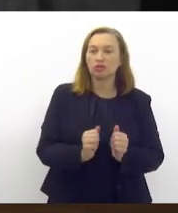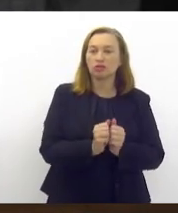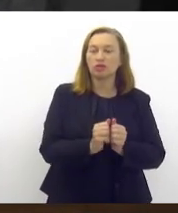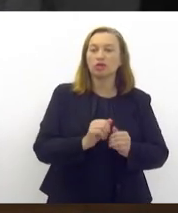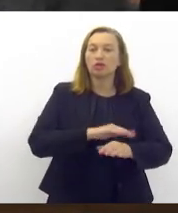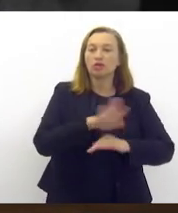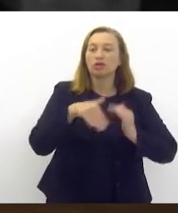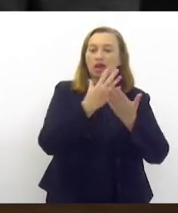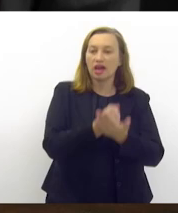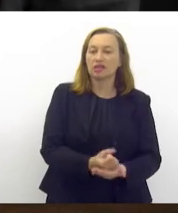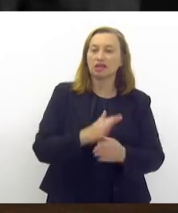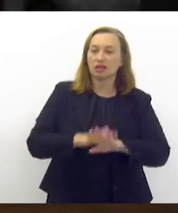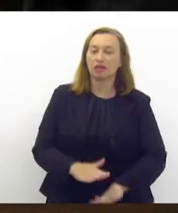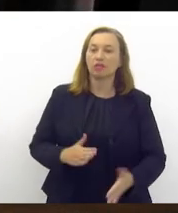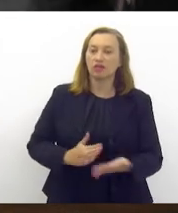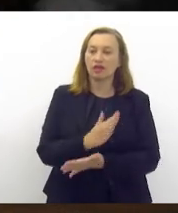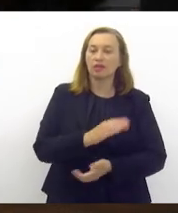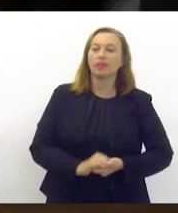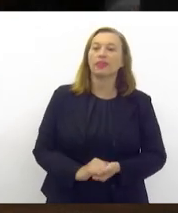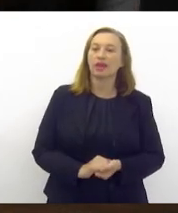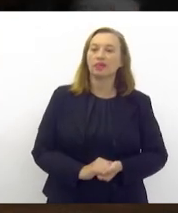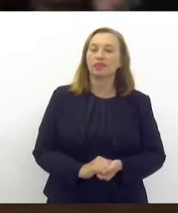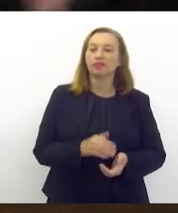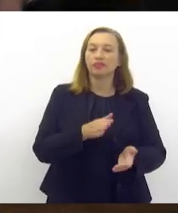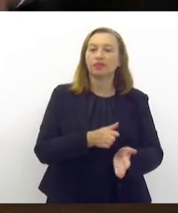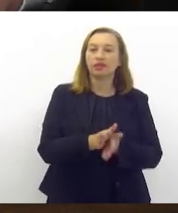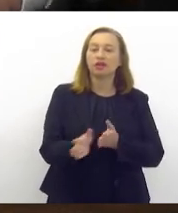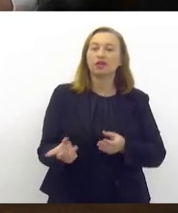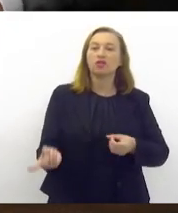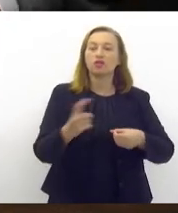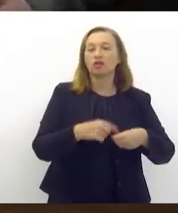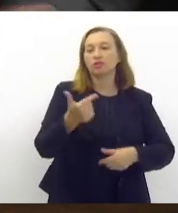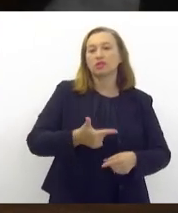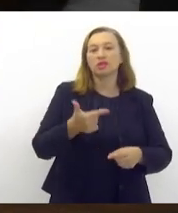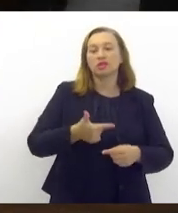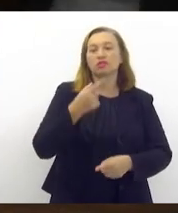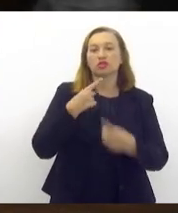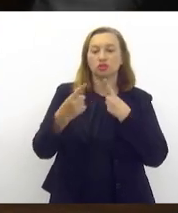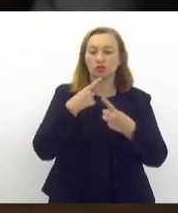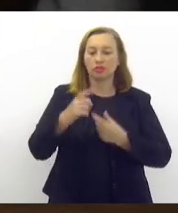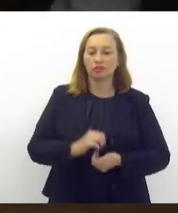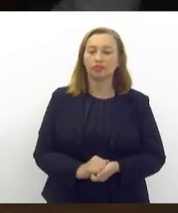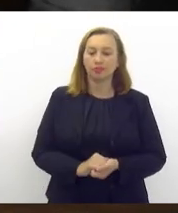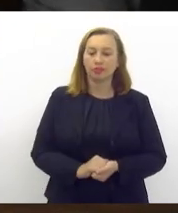como estão. Aprovado. Vai redação do vencido para a segunda discussão.